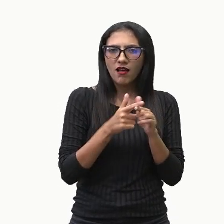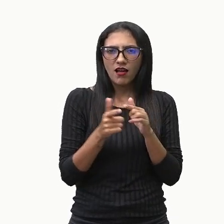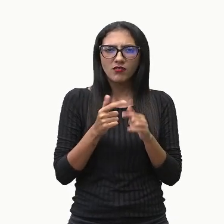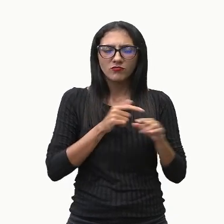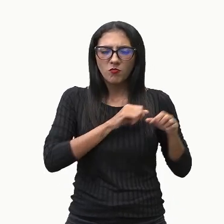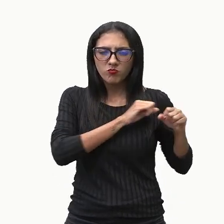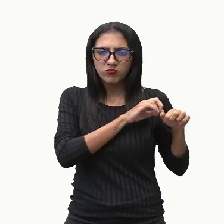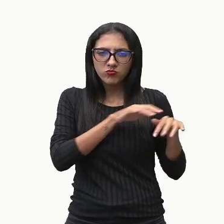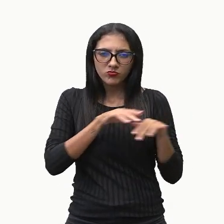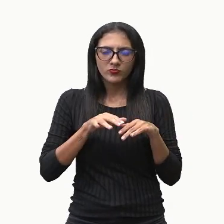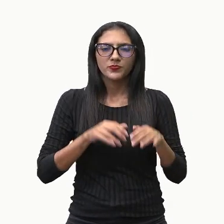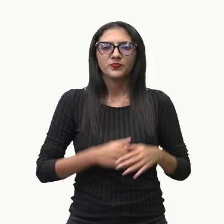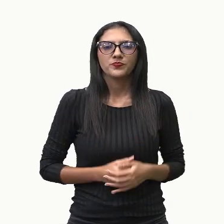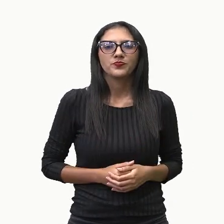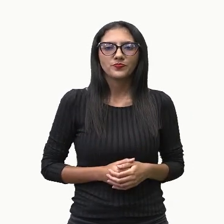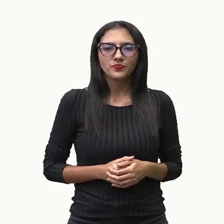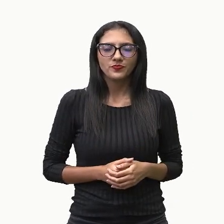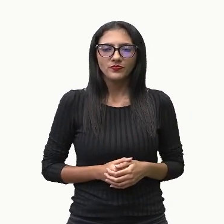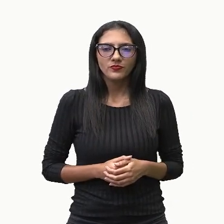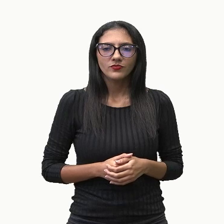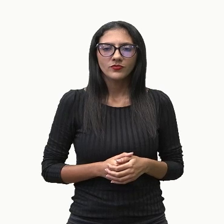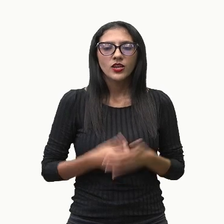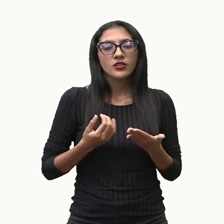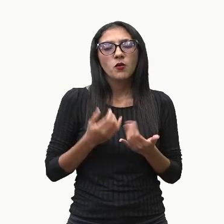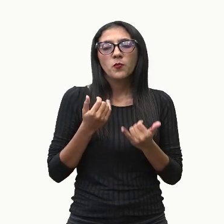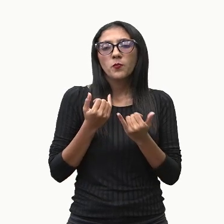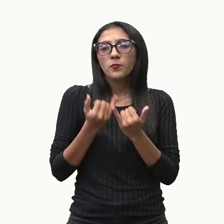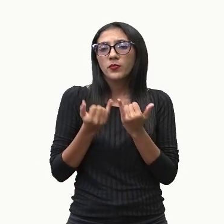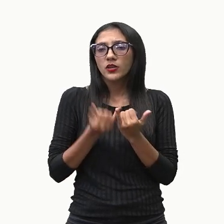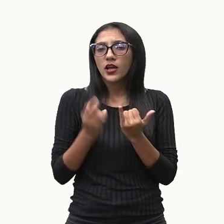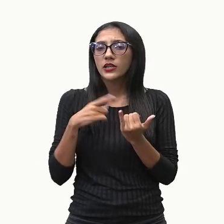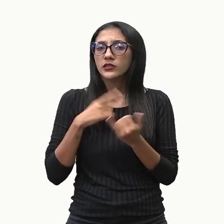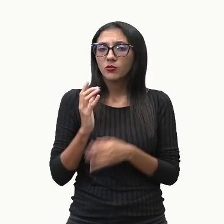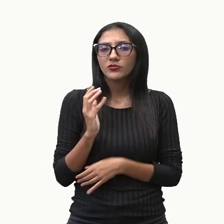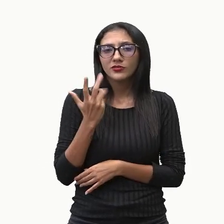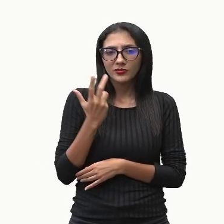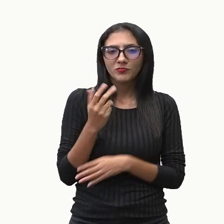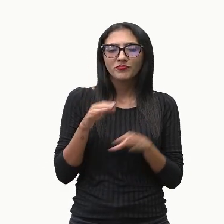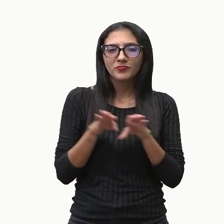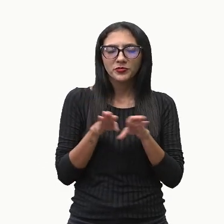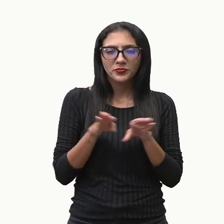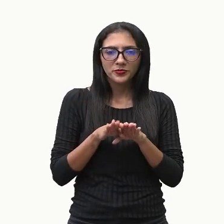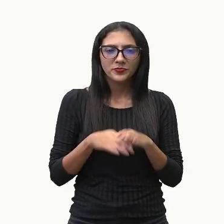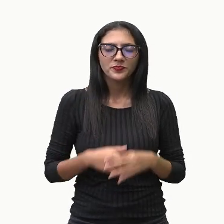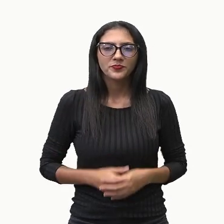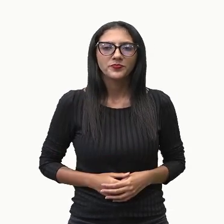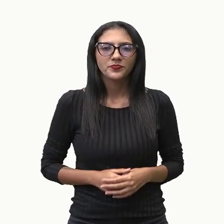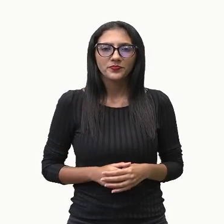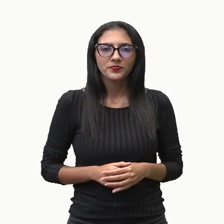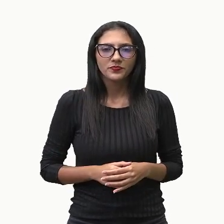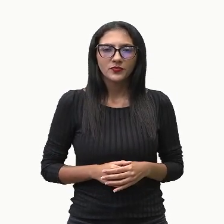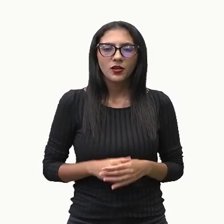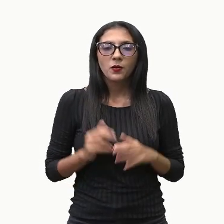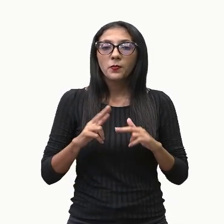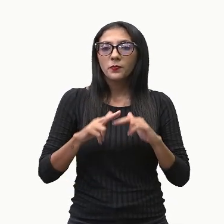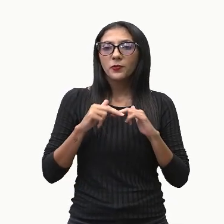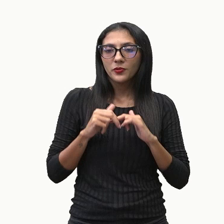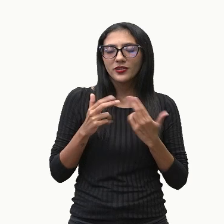casa. Obviamente, isso aconteceu por conta de uma tsunami, e aí, nesse caso aqui, as